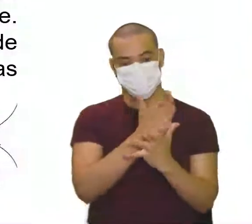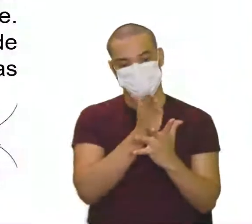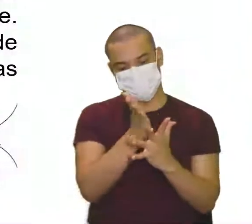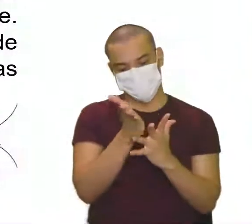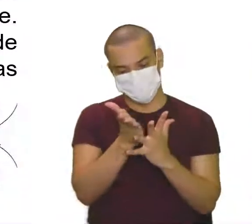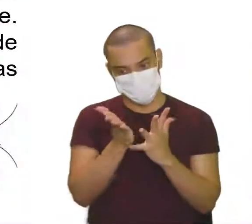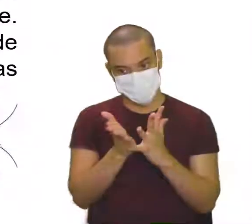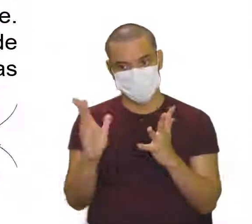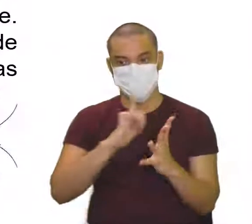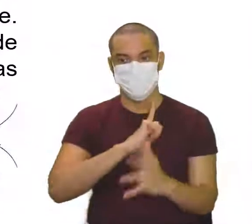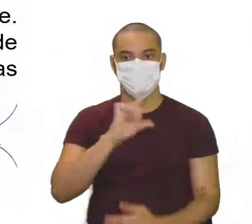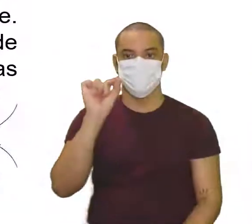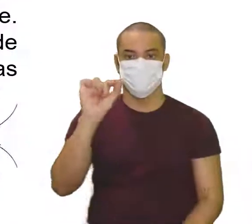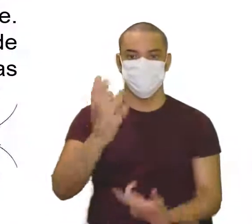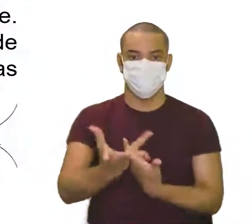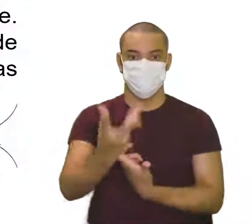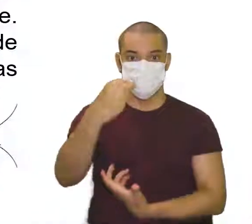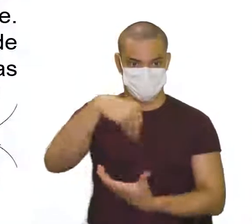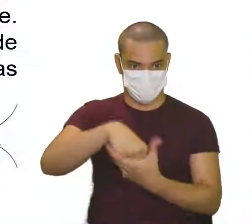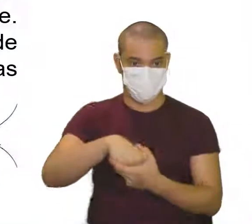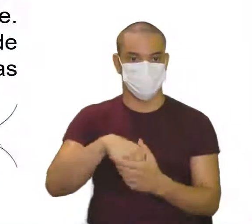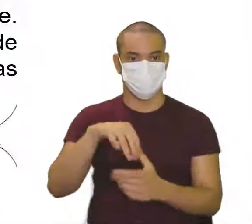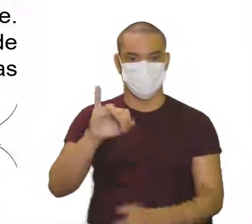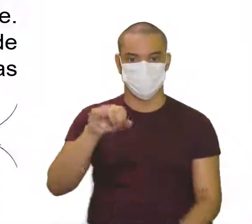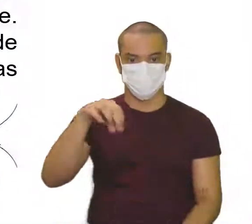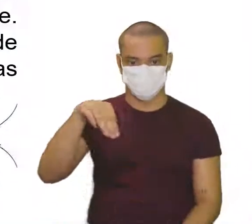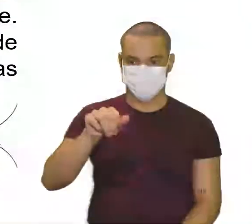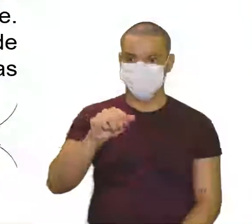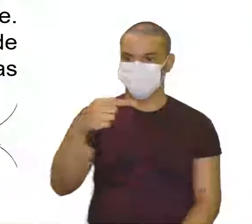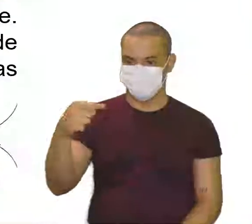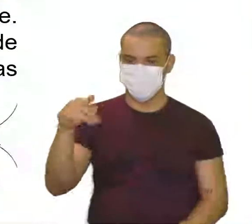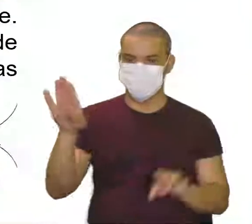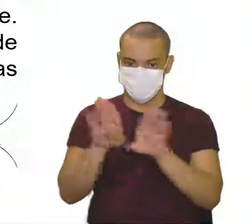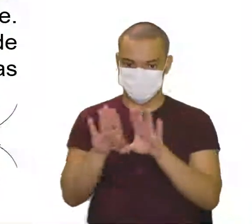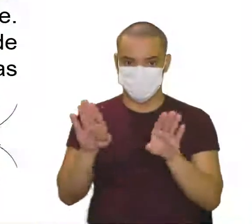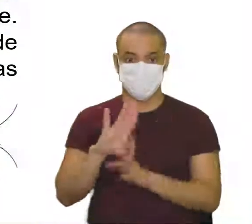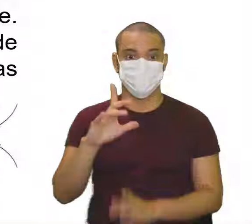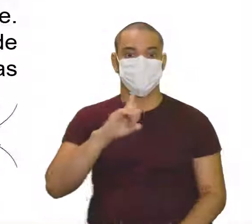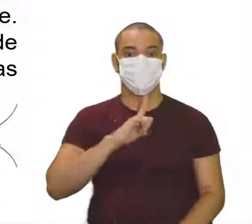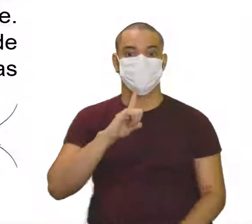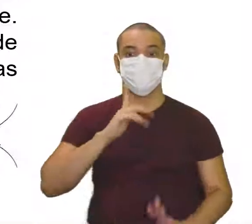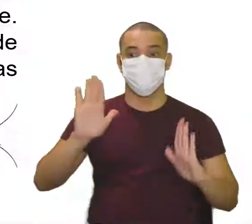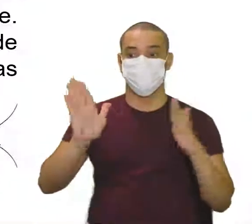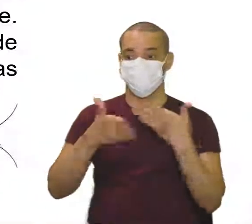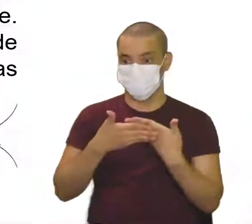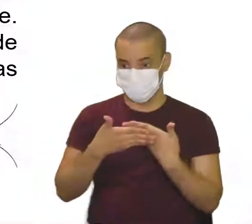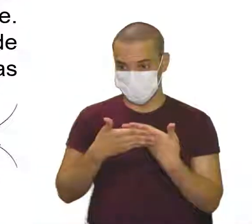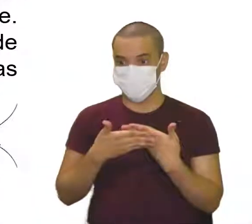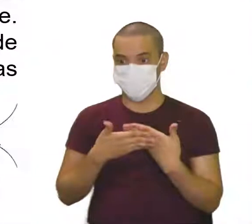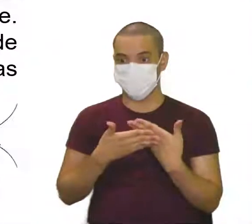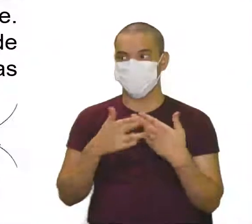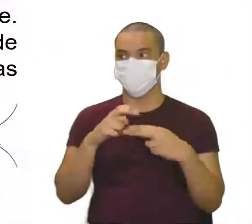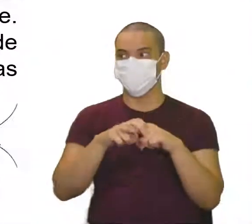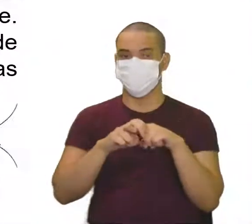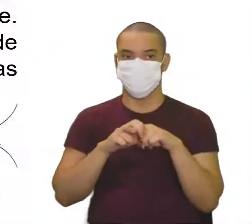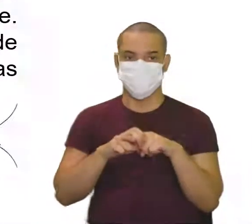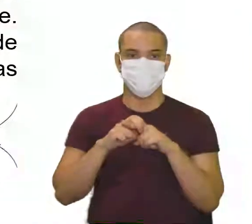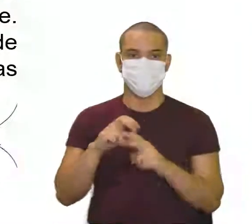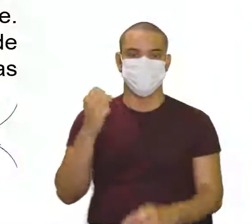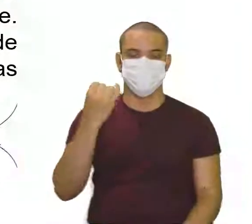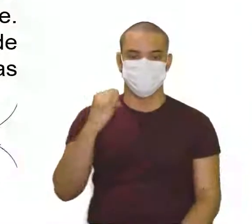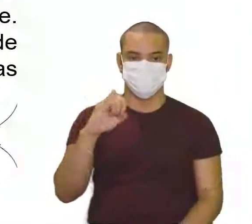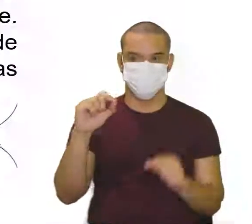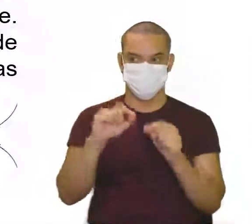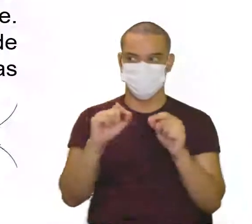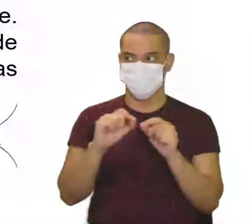indução, elas também têm no interior desse ímã aqui. No interior desse ímã, elas são fechadas. Então, aqui no caso,